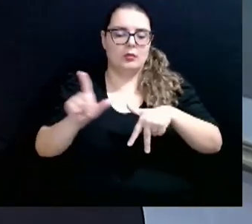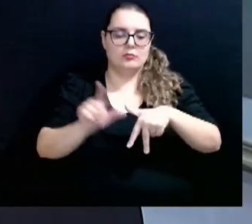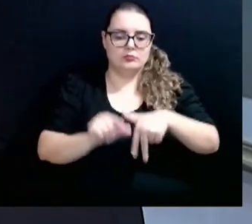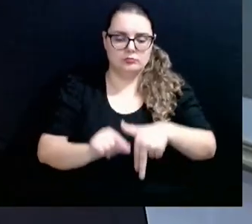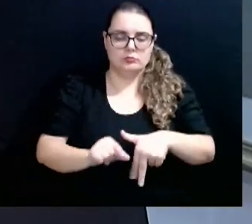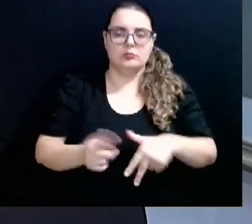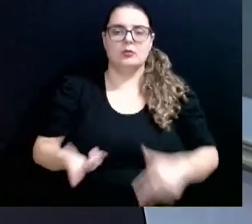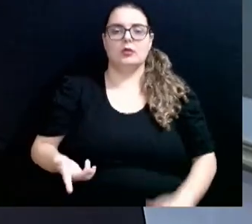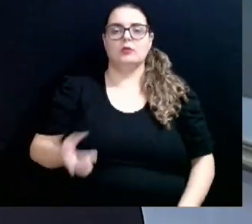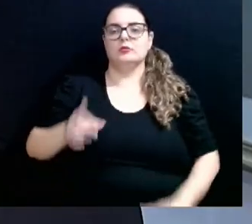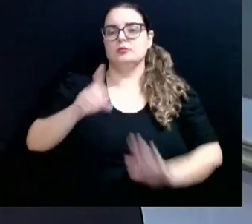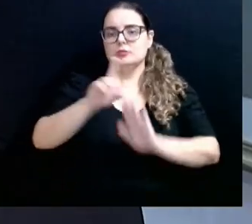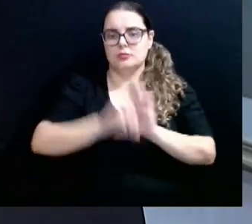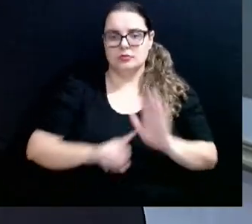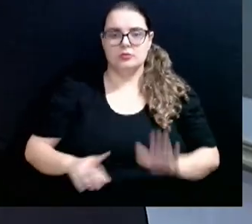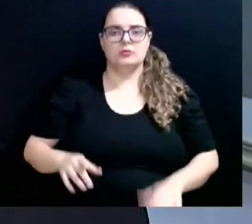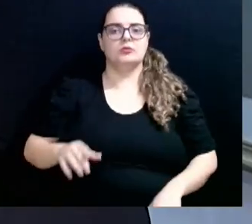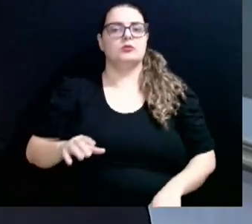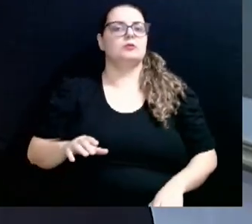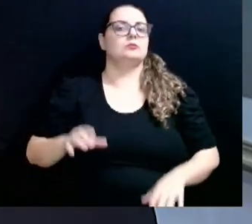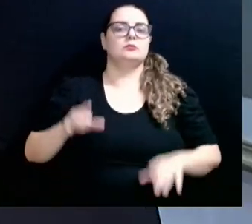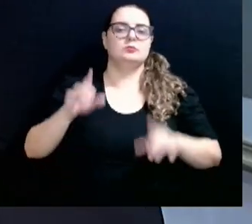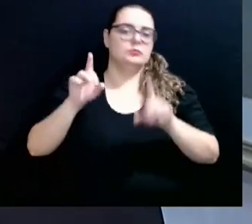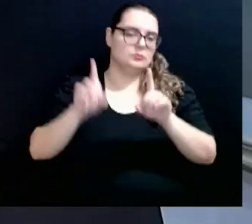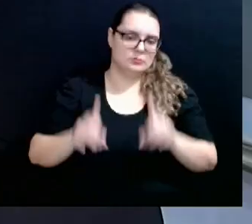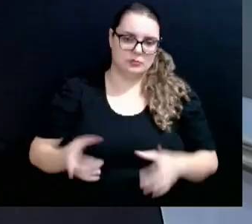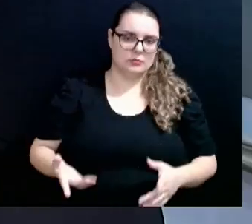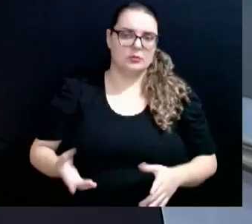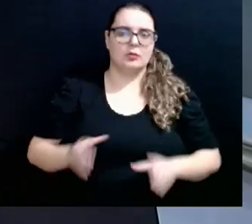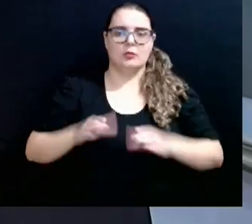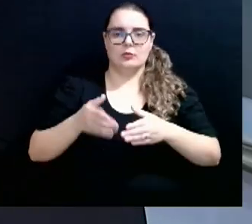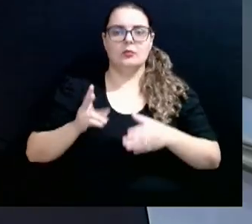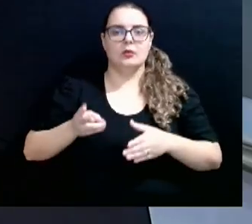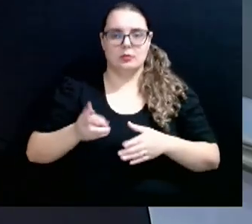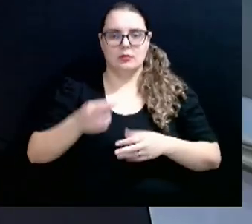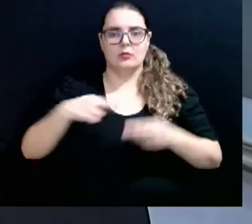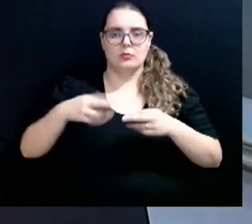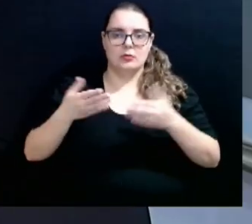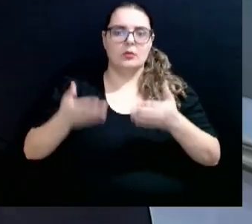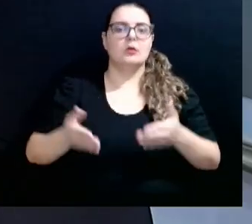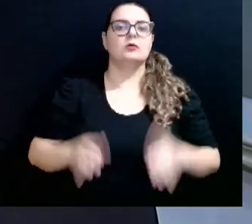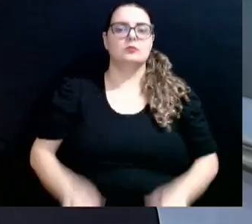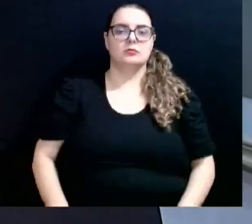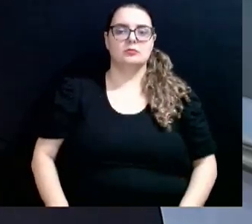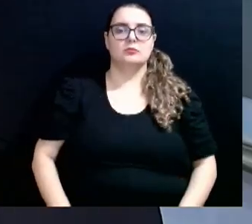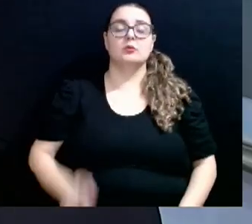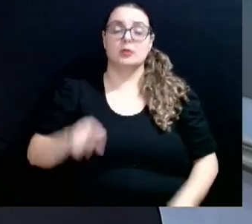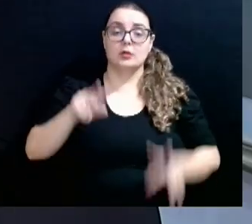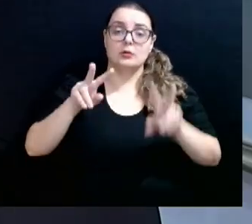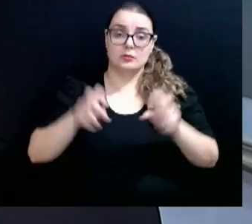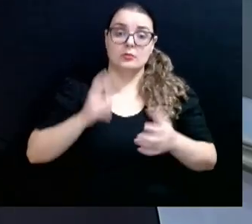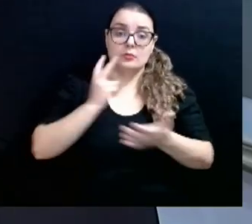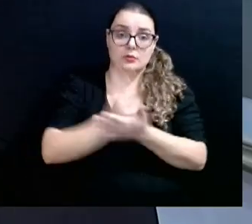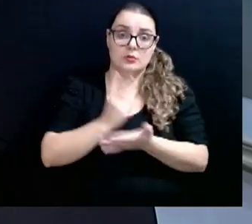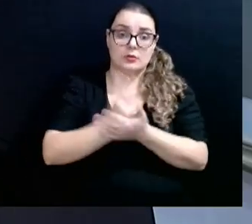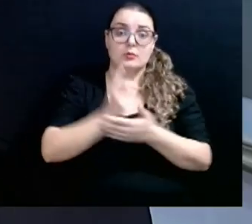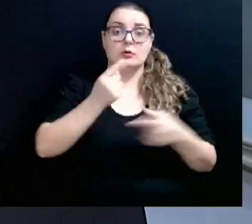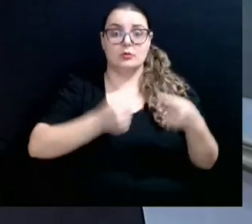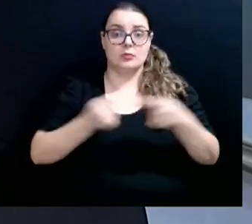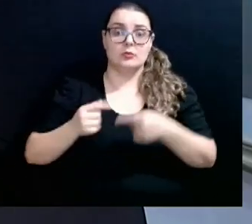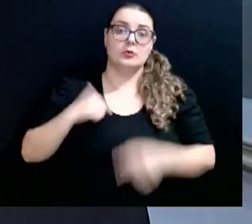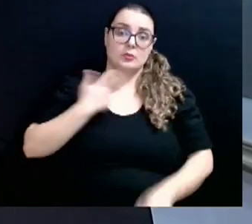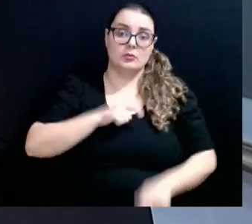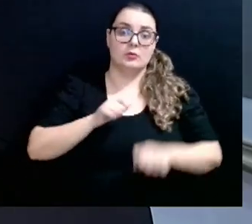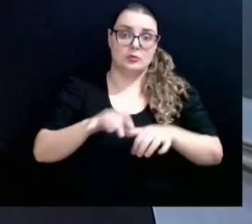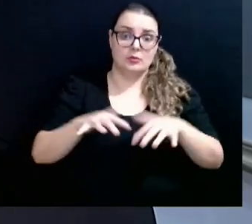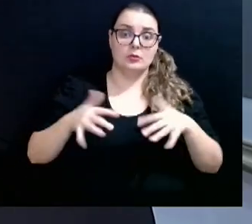Temos comissão permanente na casa que versa sobre esse tema. Então é um tema que é constante debatido no nosso plenário. E